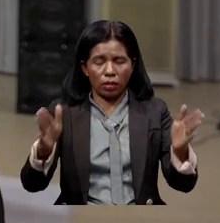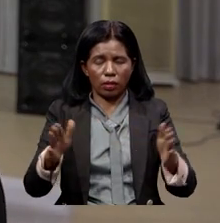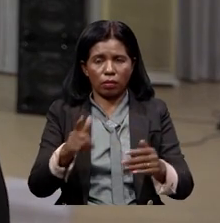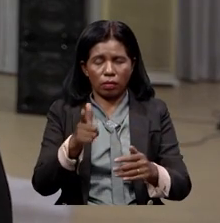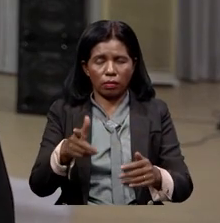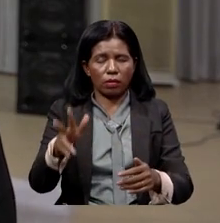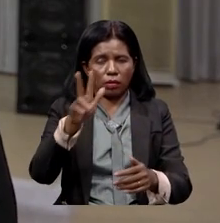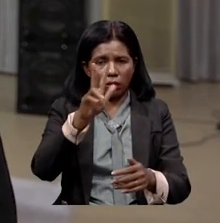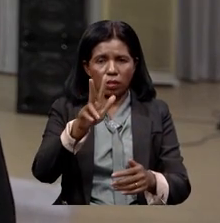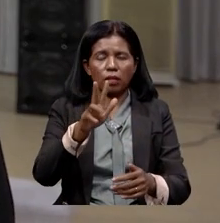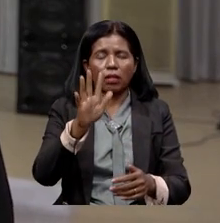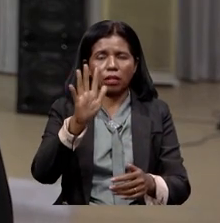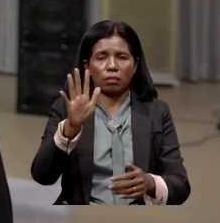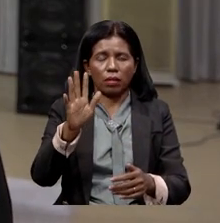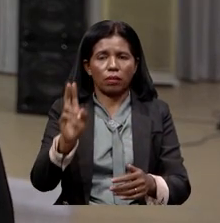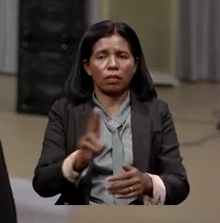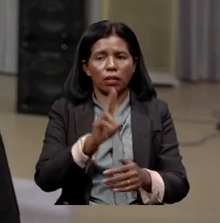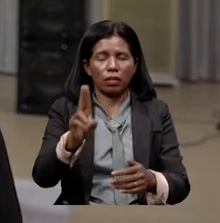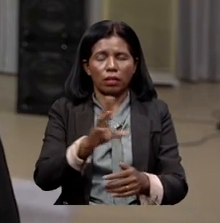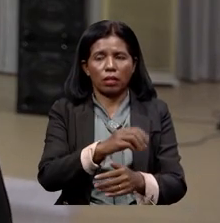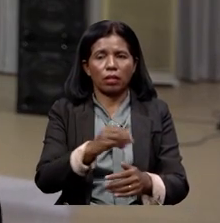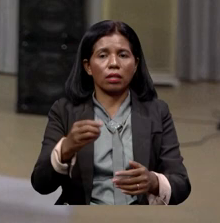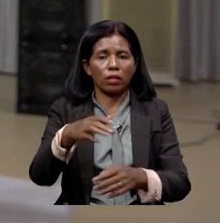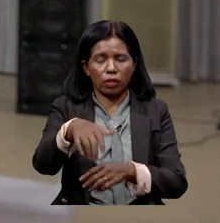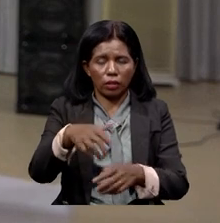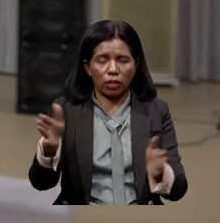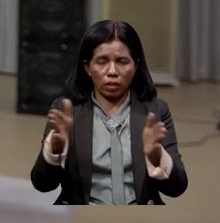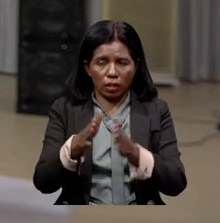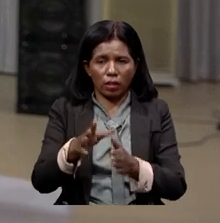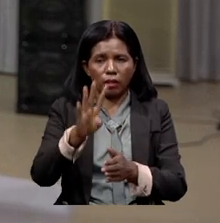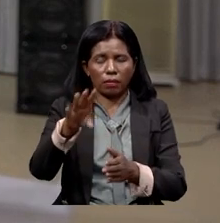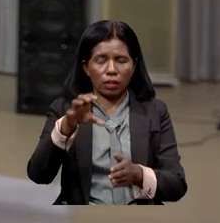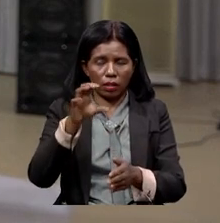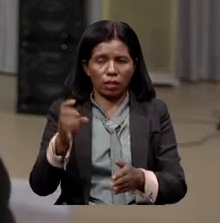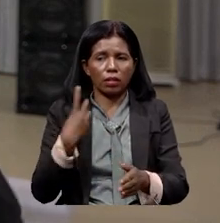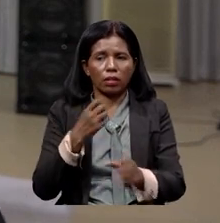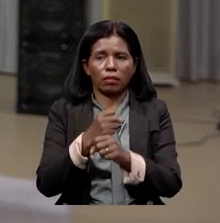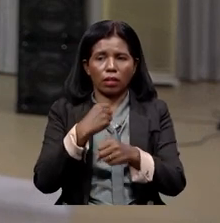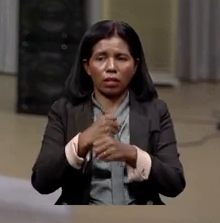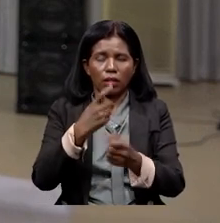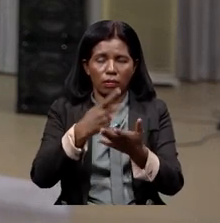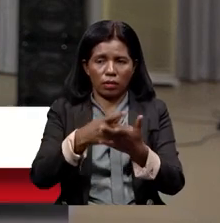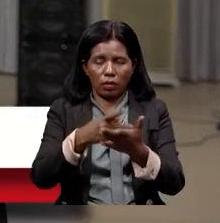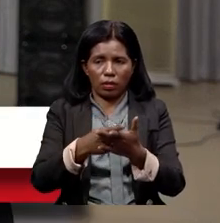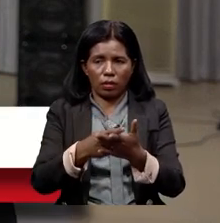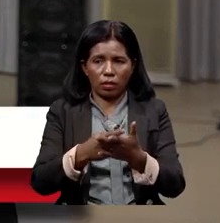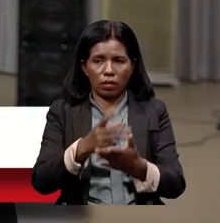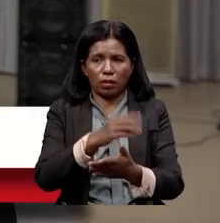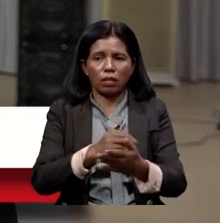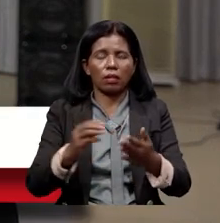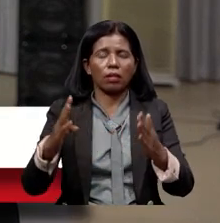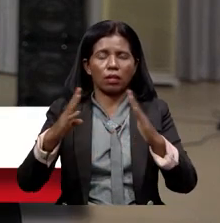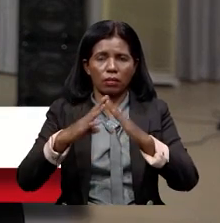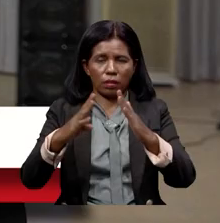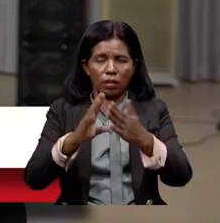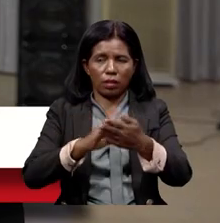unidade, trator que 400 unidade, ita mons halo projetos. A capital de desenvolvimento,